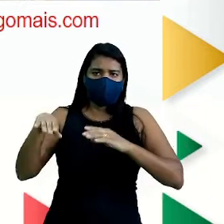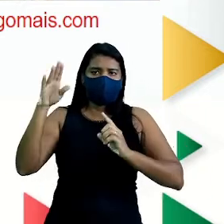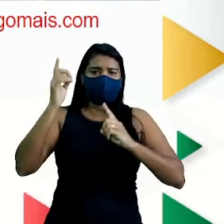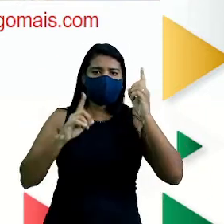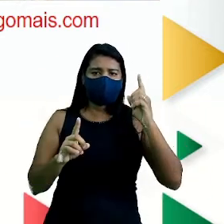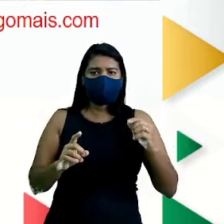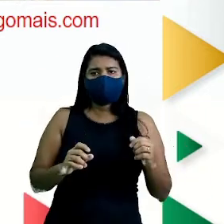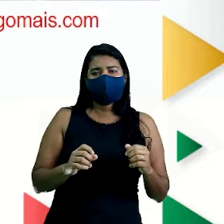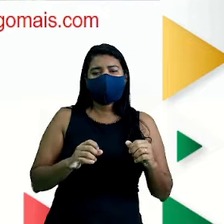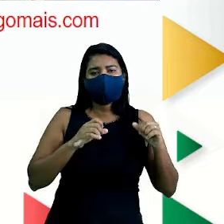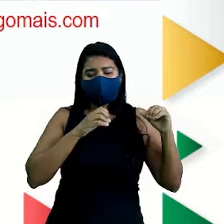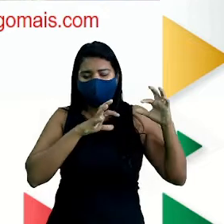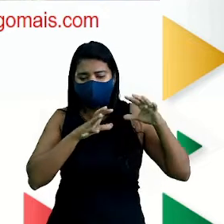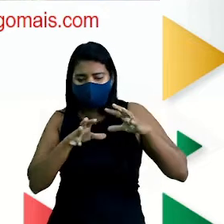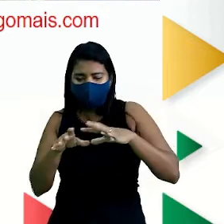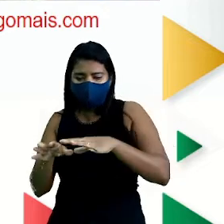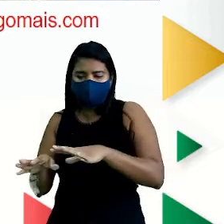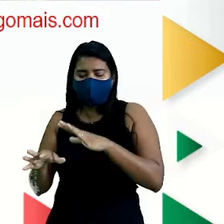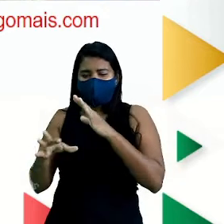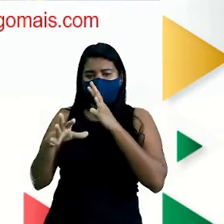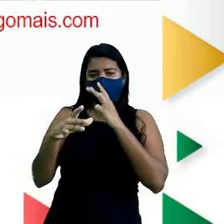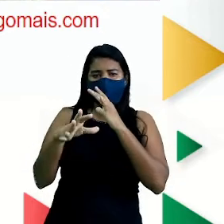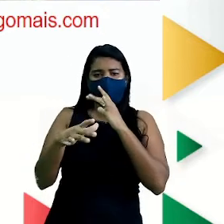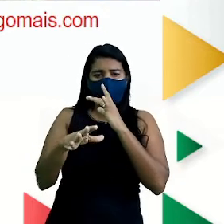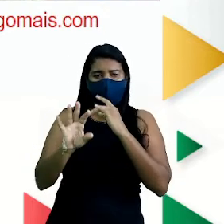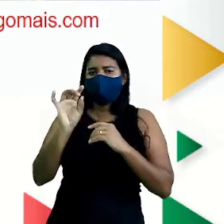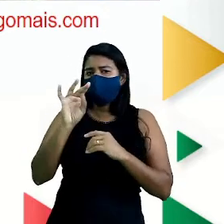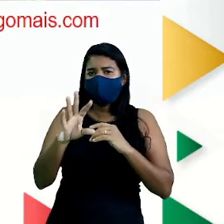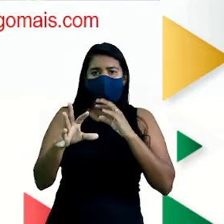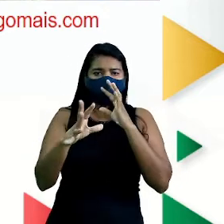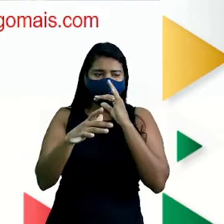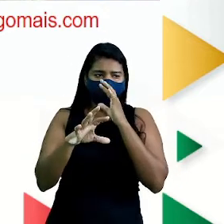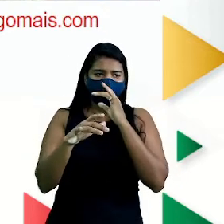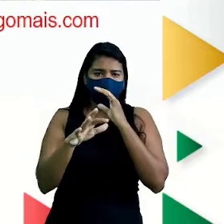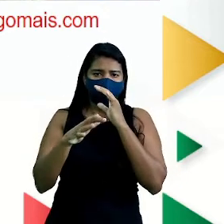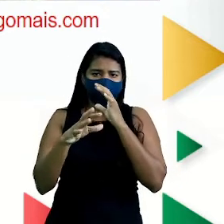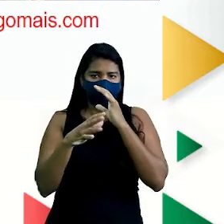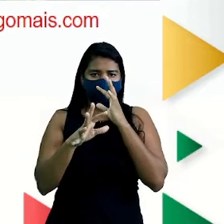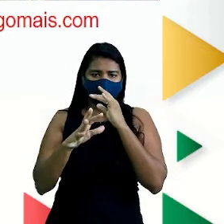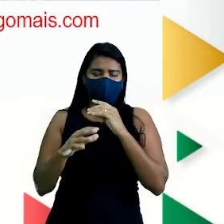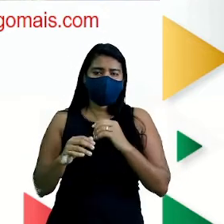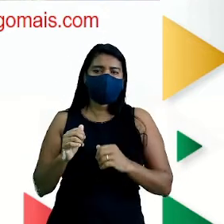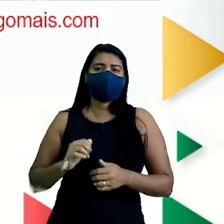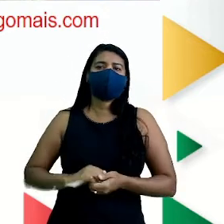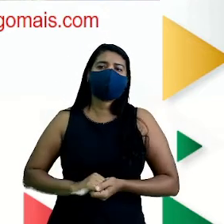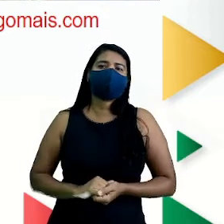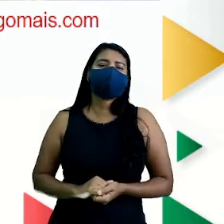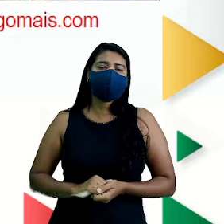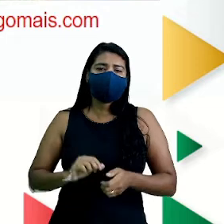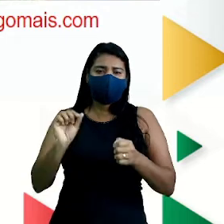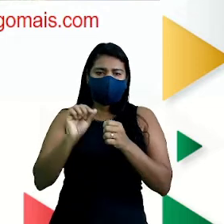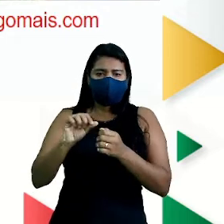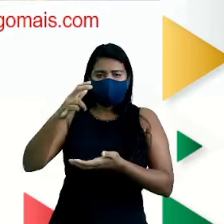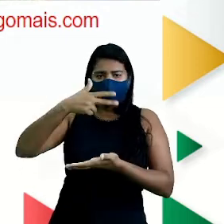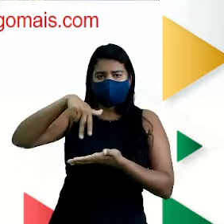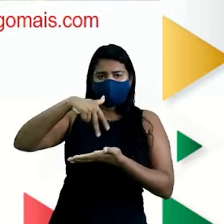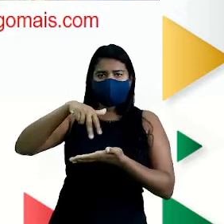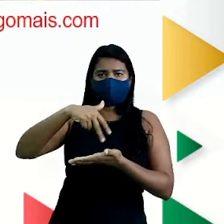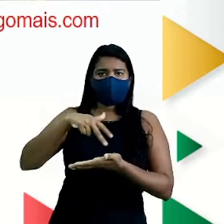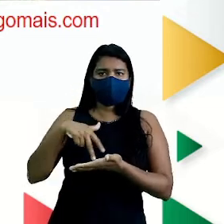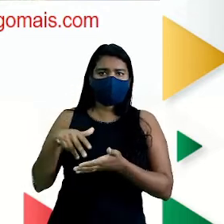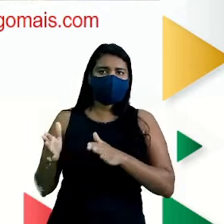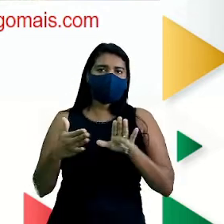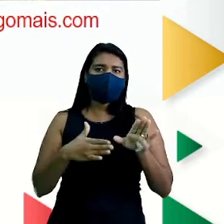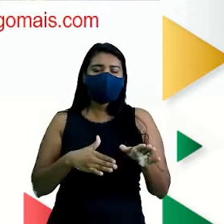acompanhado apenas por uma orquestra, sem adição de vozes cantando. Então, é só o instrumental, certo? Feito para dançar. Os